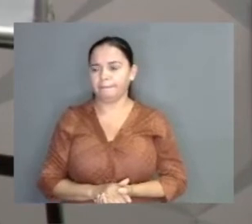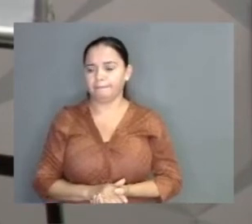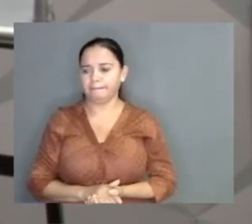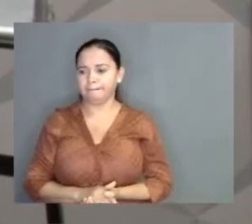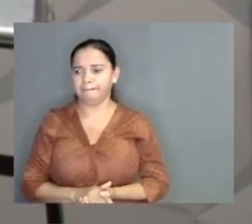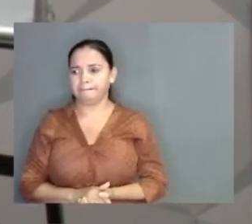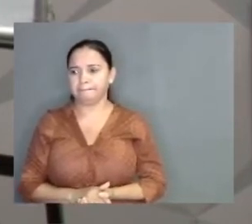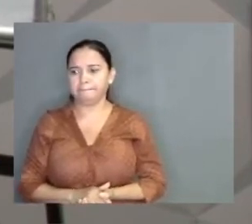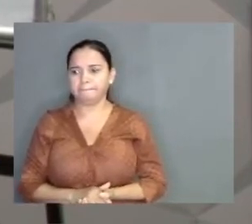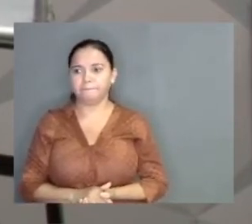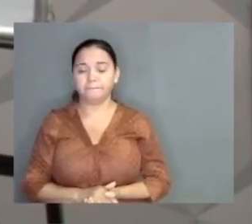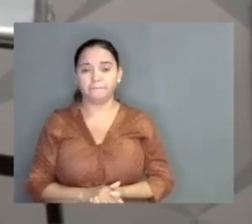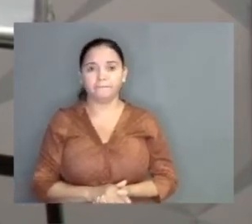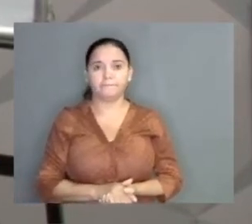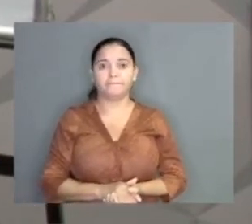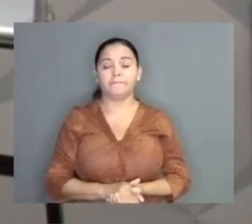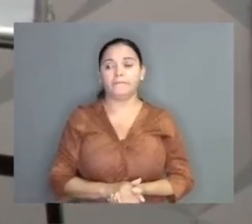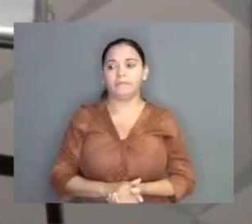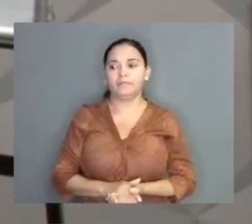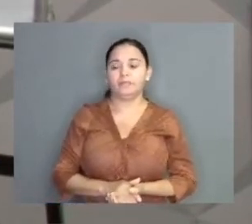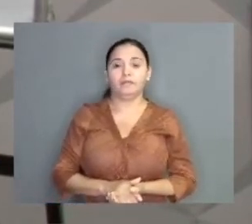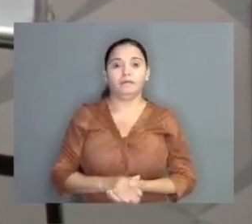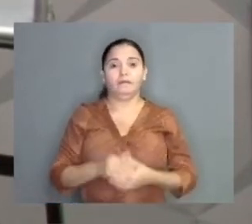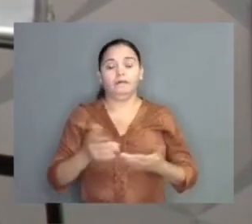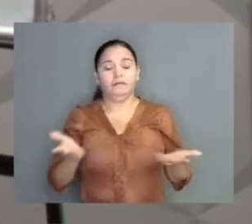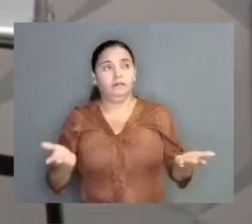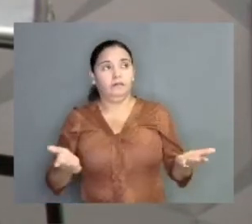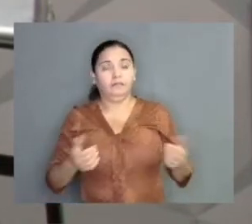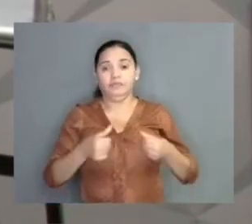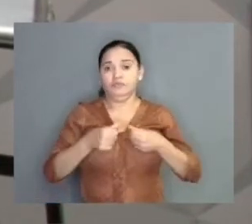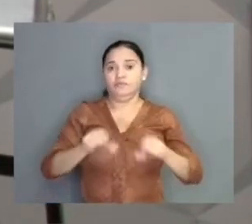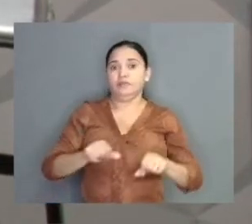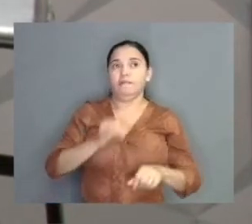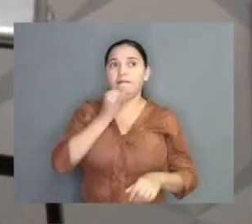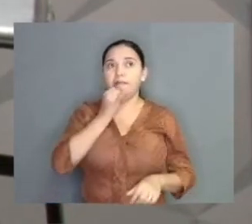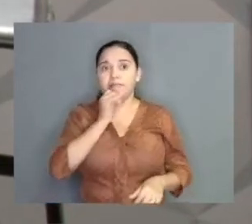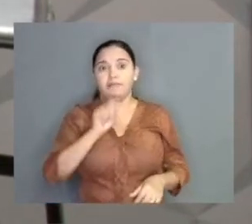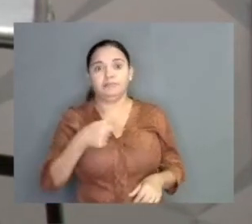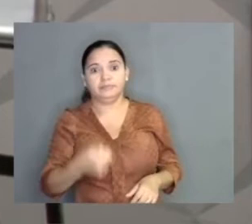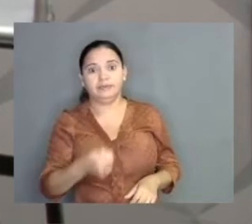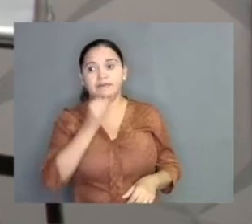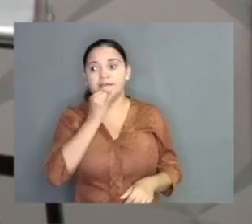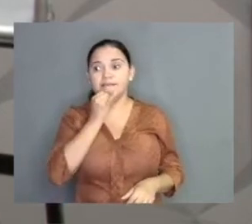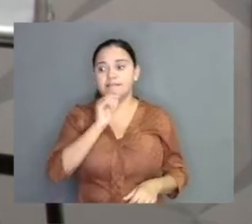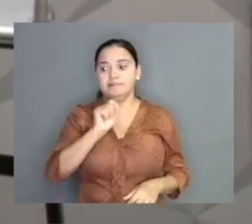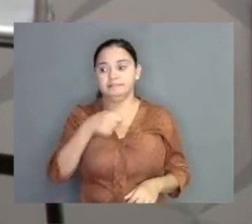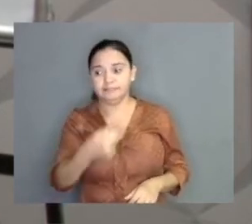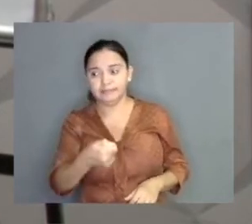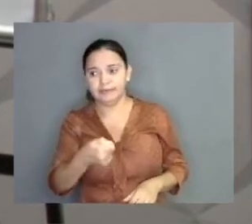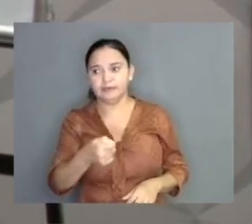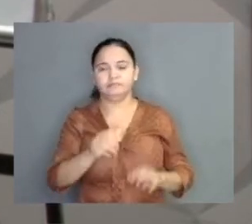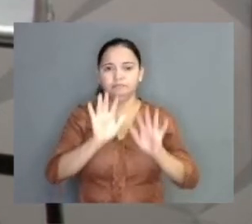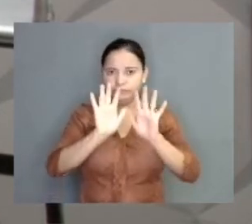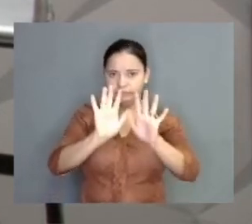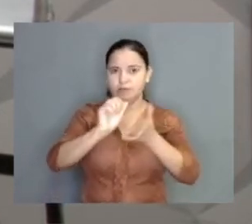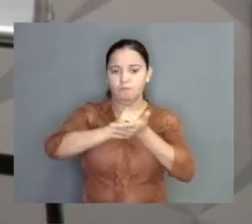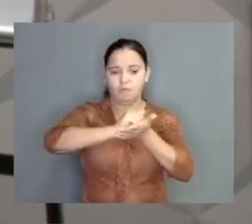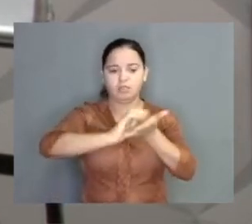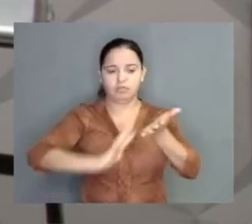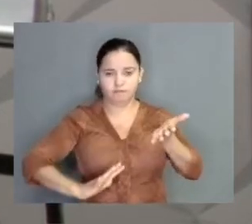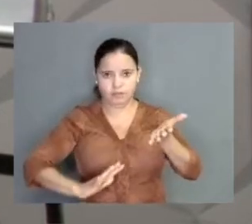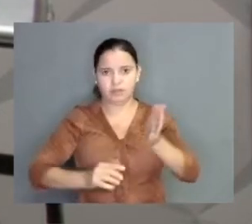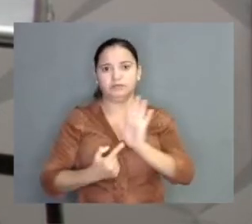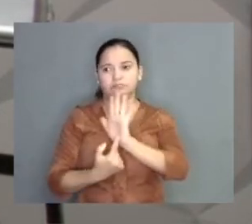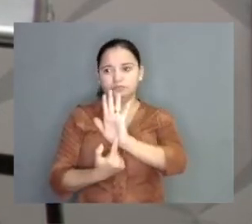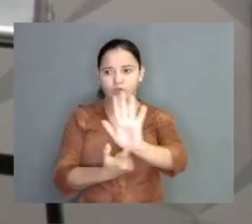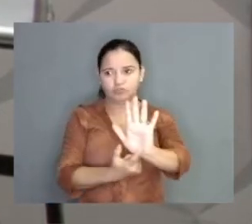Pronto. Para a gente não ficar só em exemplos, eu trouxe uma atividade de aplicação aqui, ó,